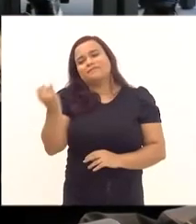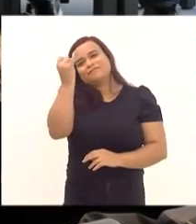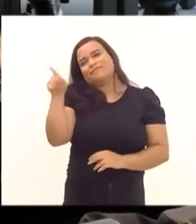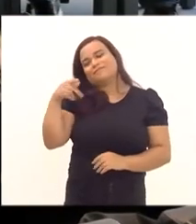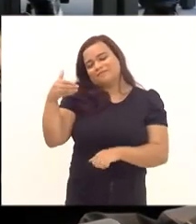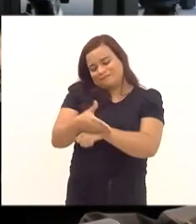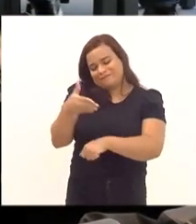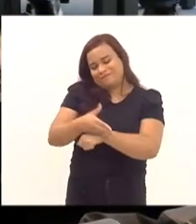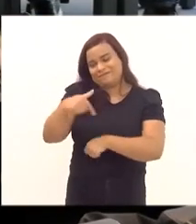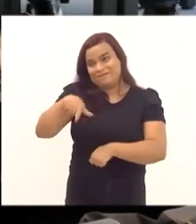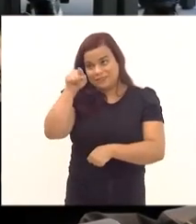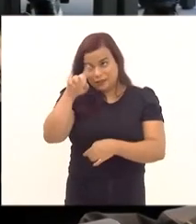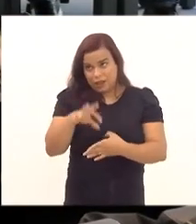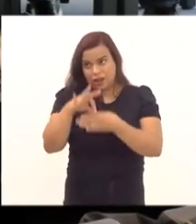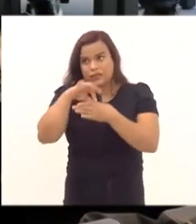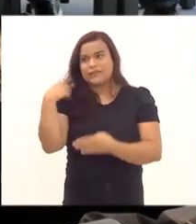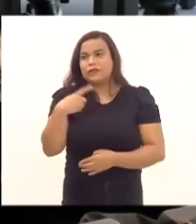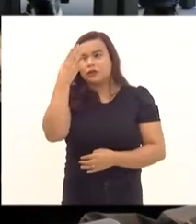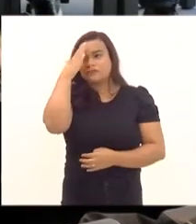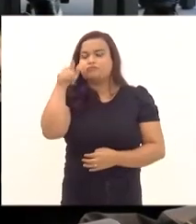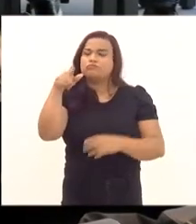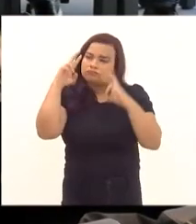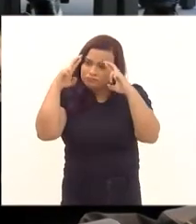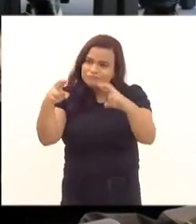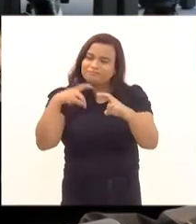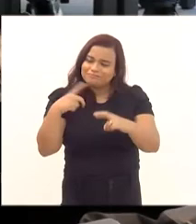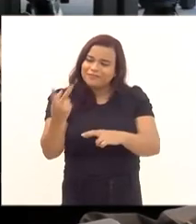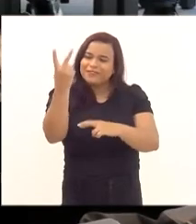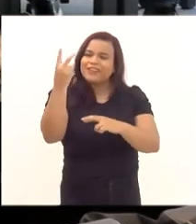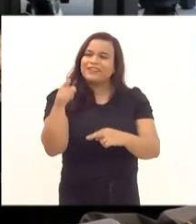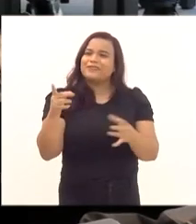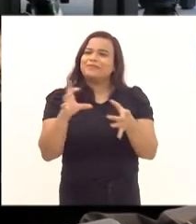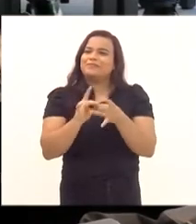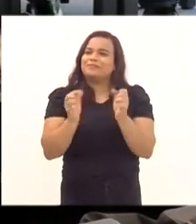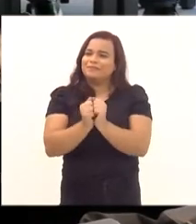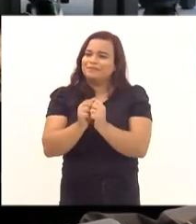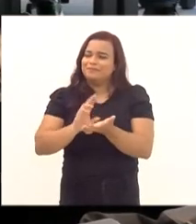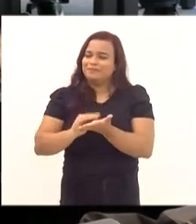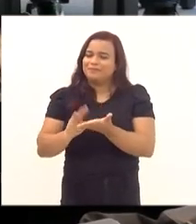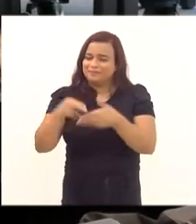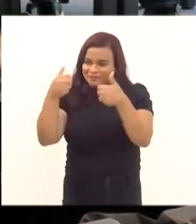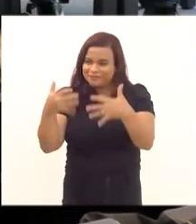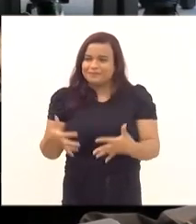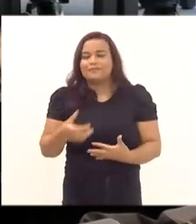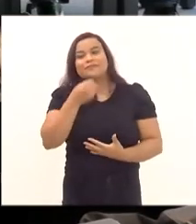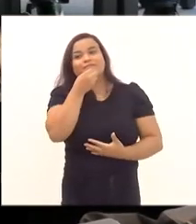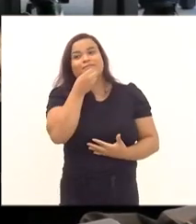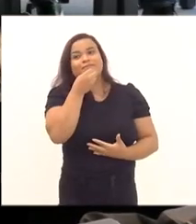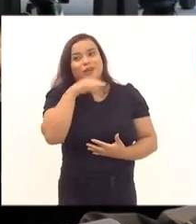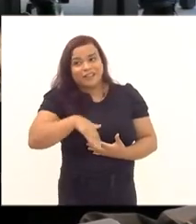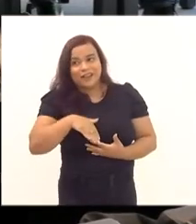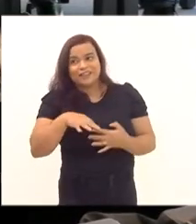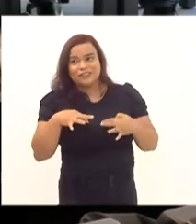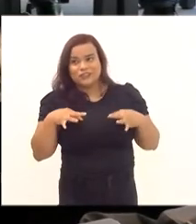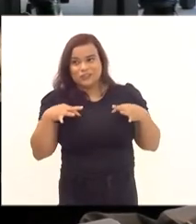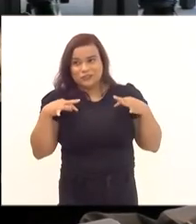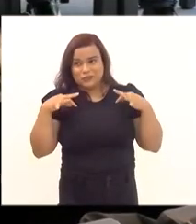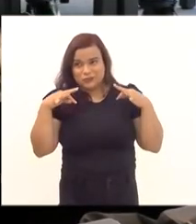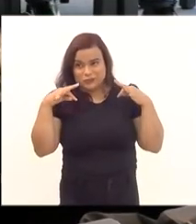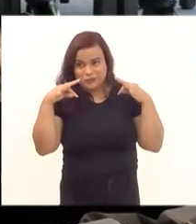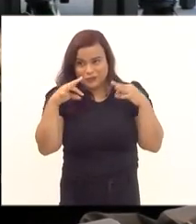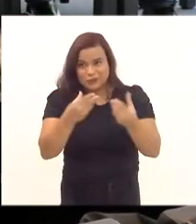a sua liderança que nós reconhecemos e respeitamos e valorizamos a sobretudo Então dessa falta Olá boa tarde boa tarde a